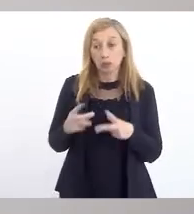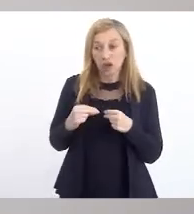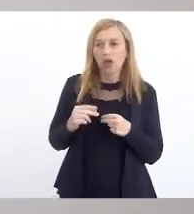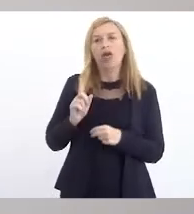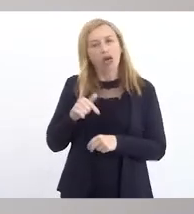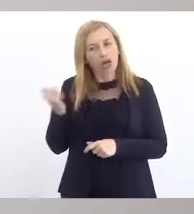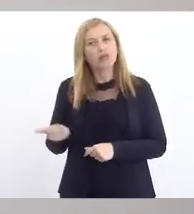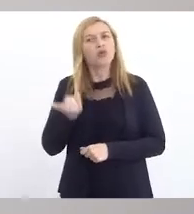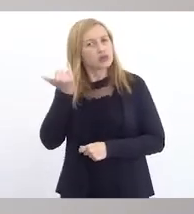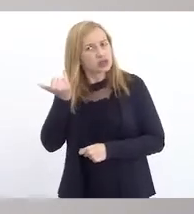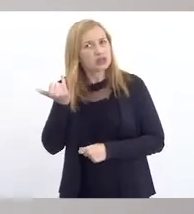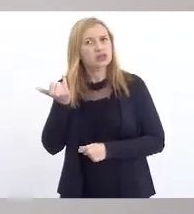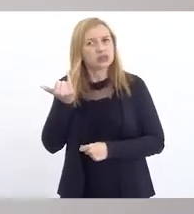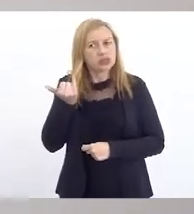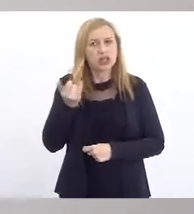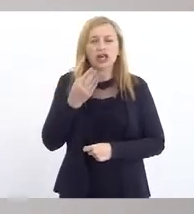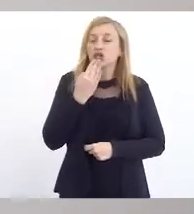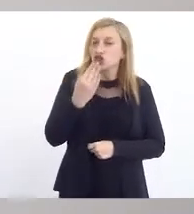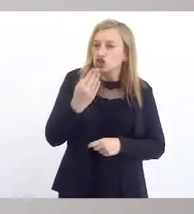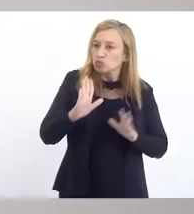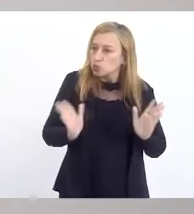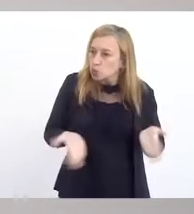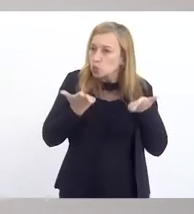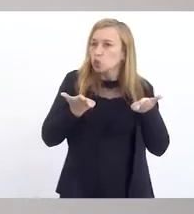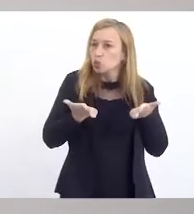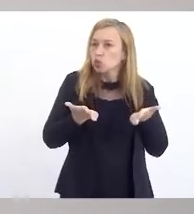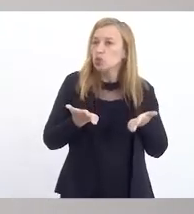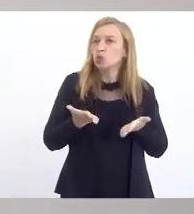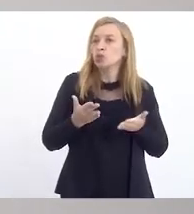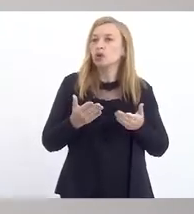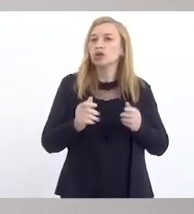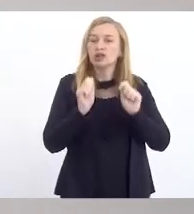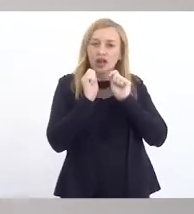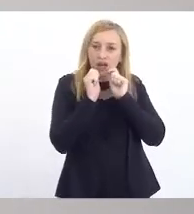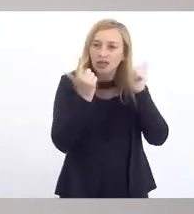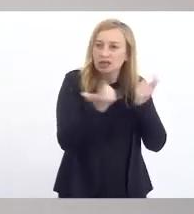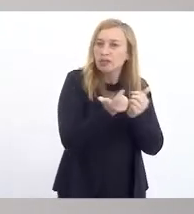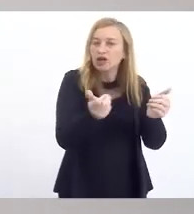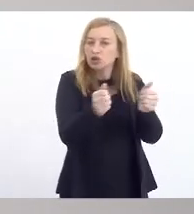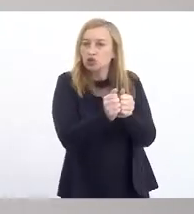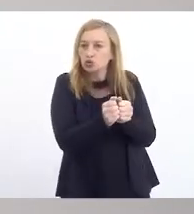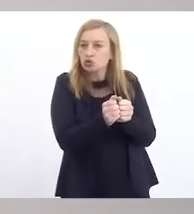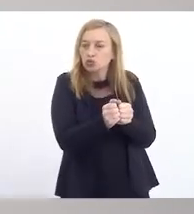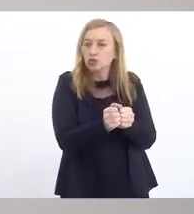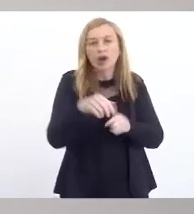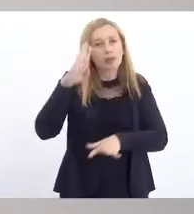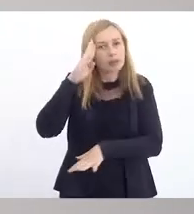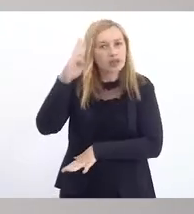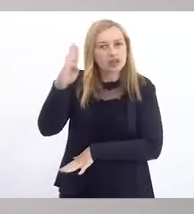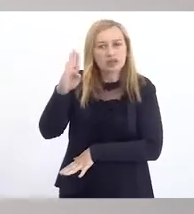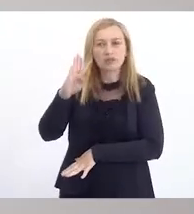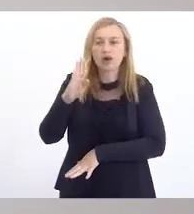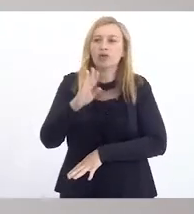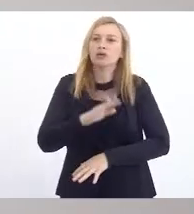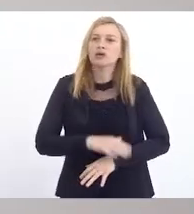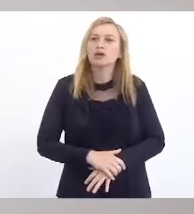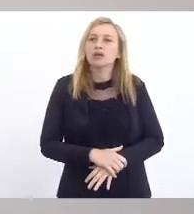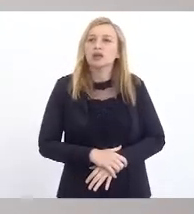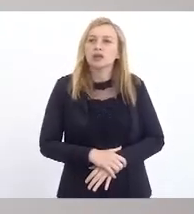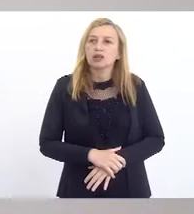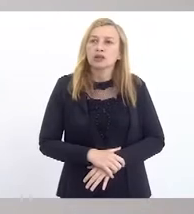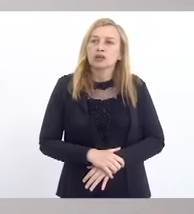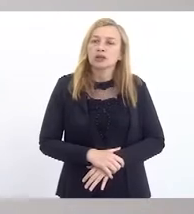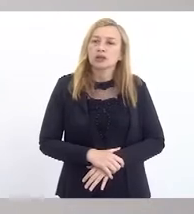muito importante esse tipo de iniciativa vindo da Assembleia. É fundamental, inclusive, que a